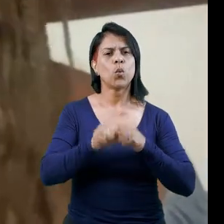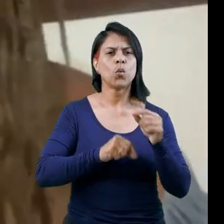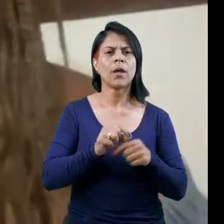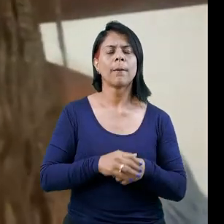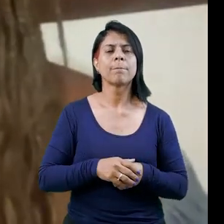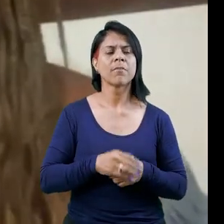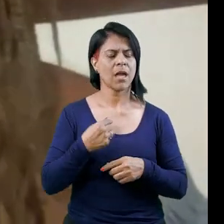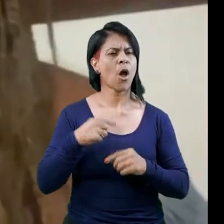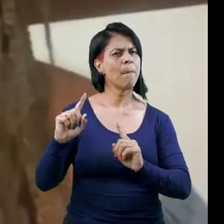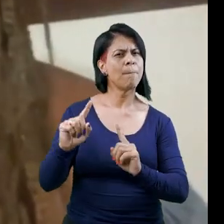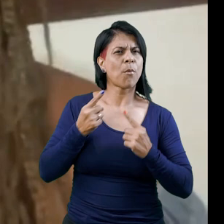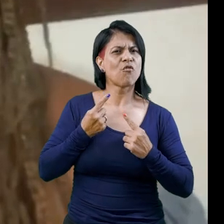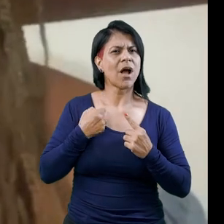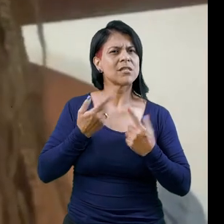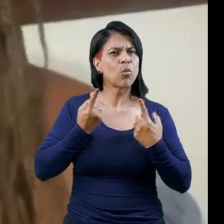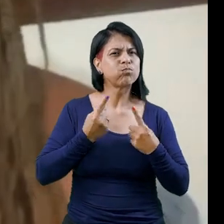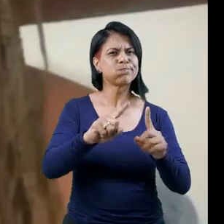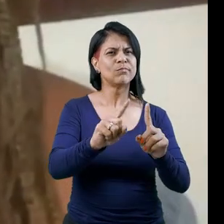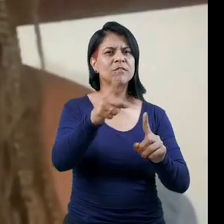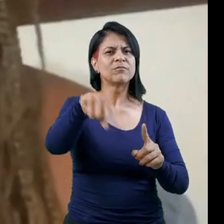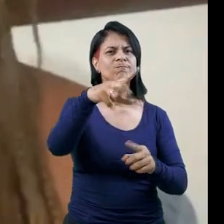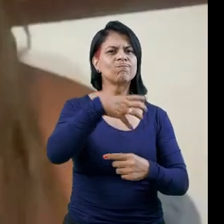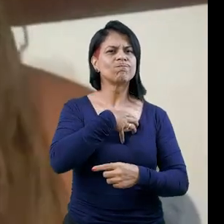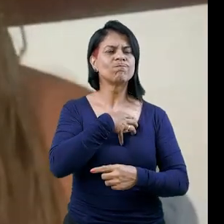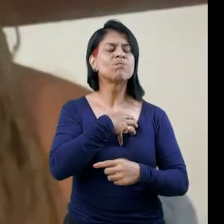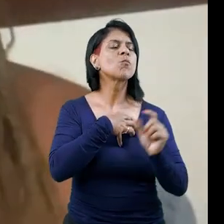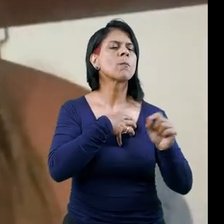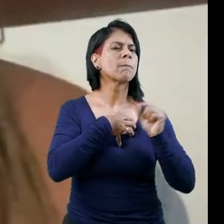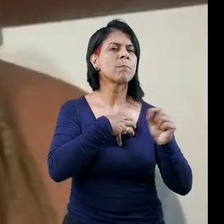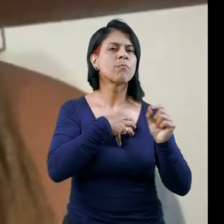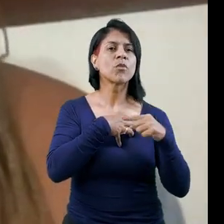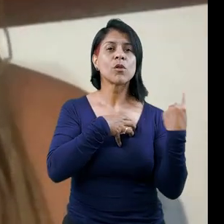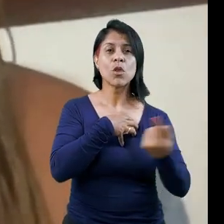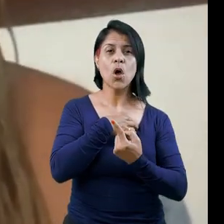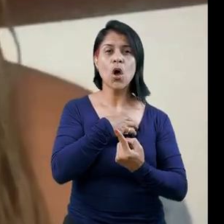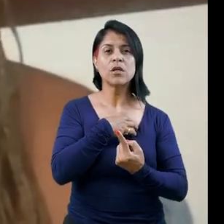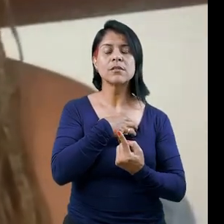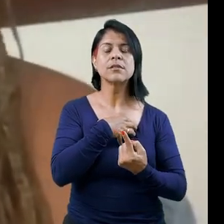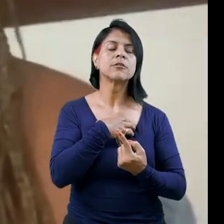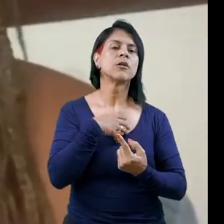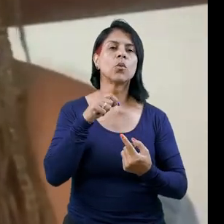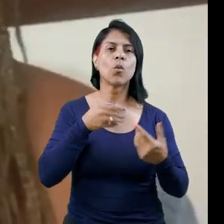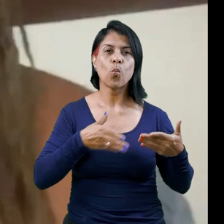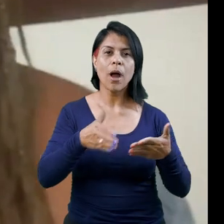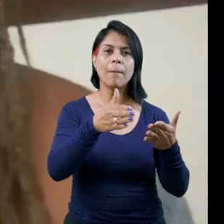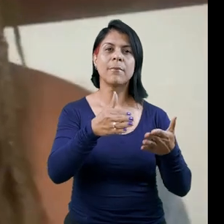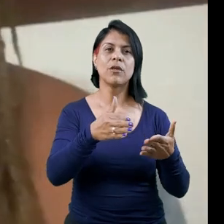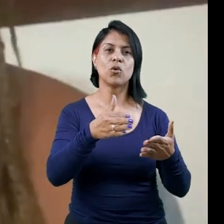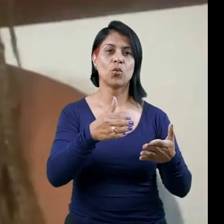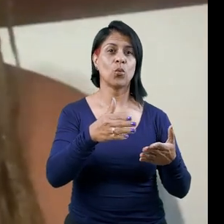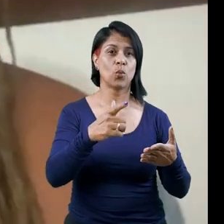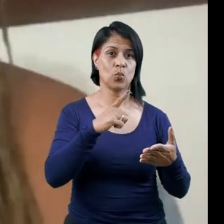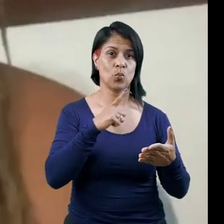a provocação que eu trago agora para esse momento é que a gente é um canto de que as velhas